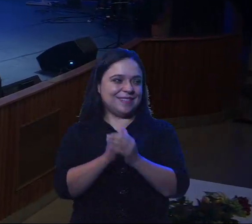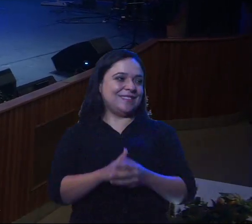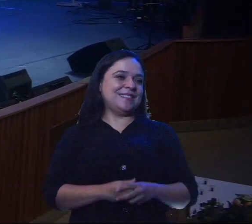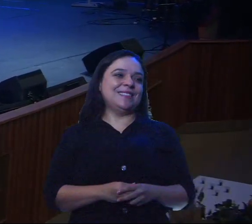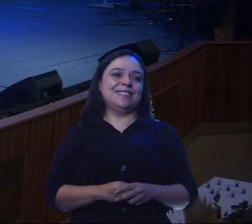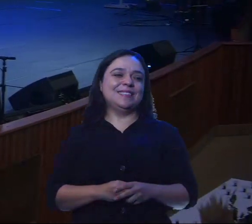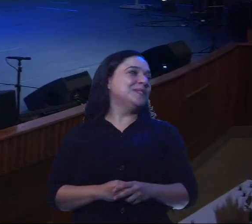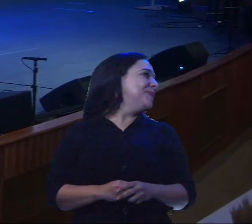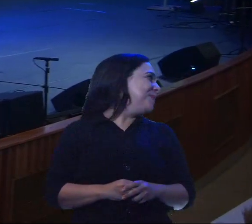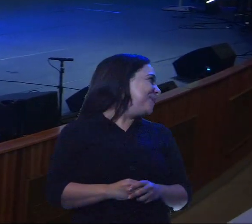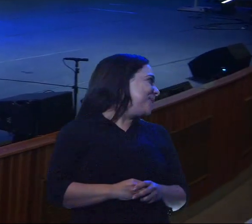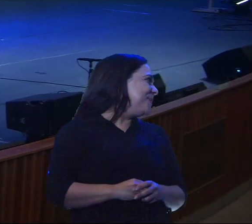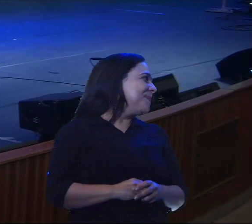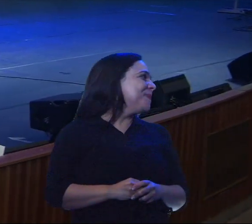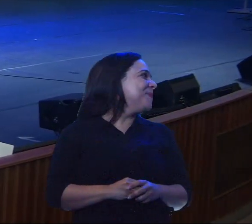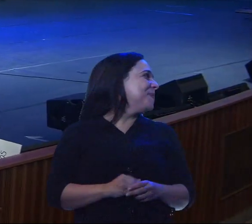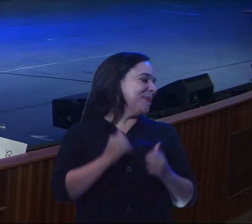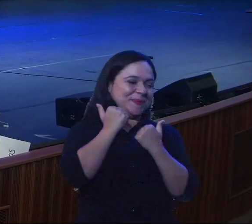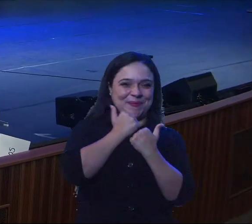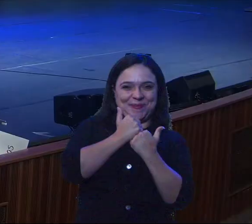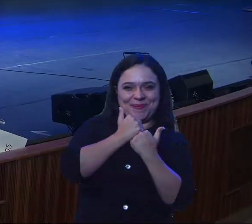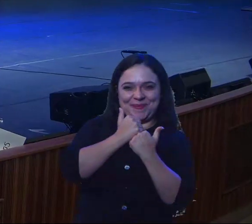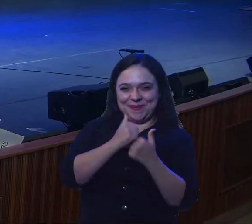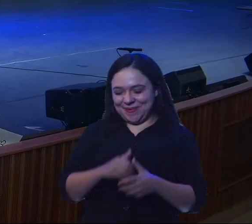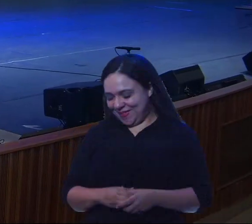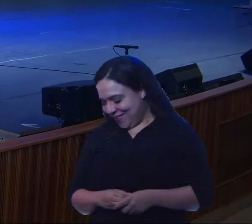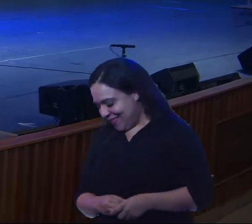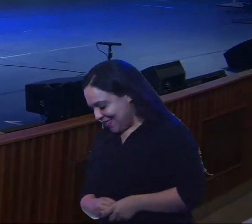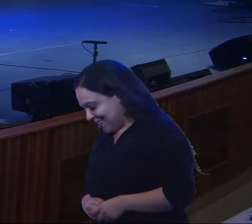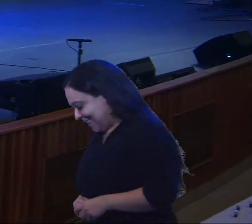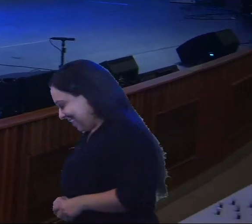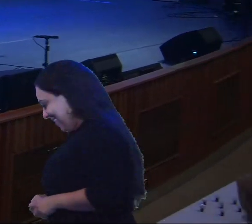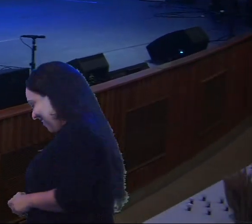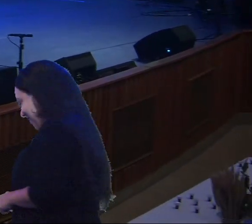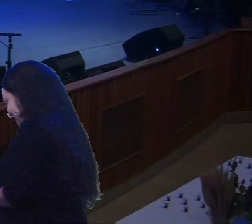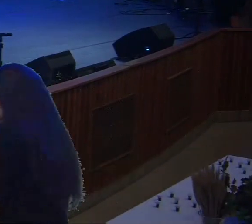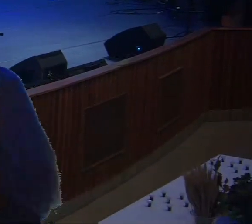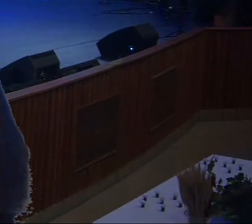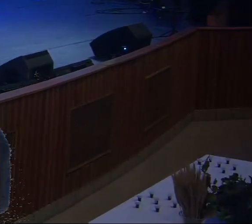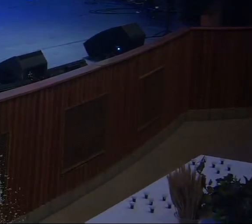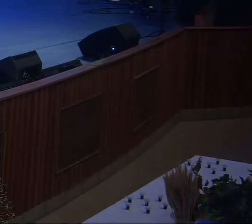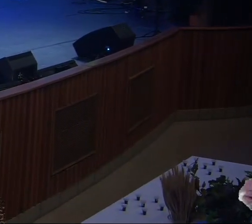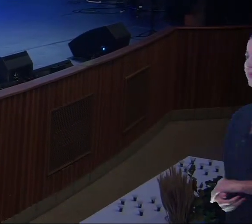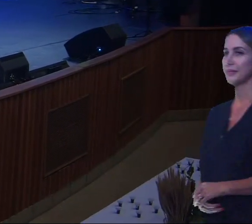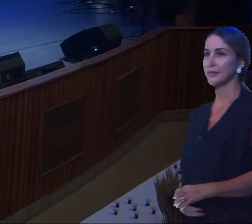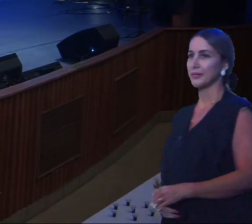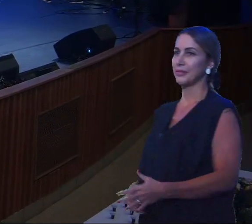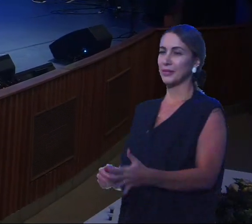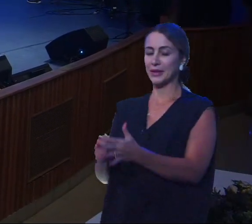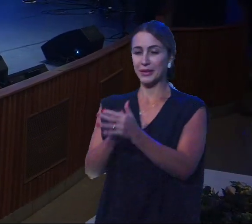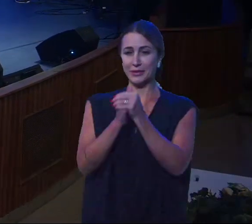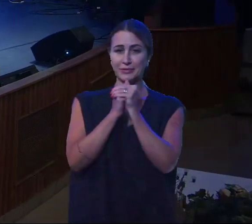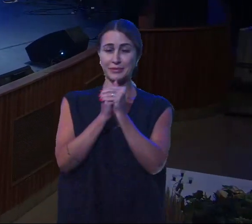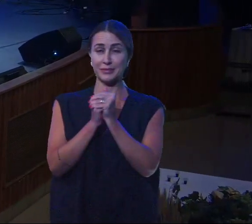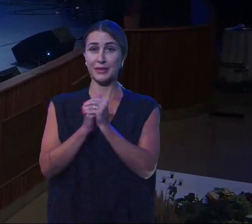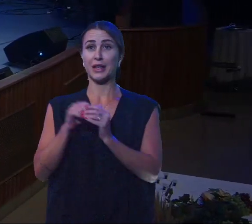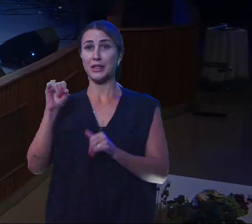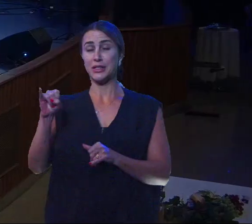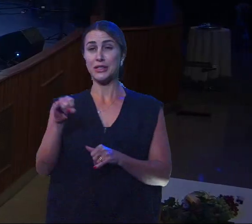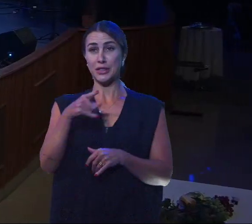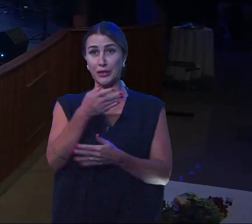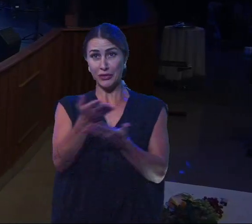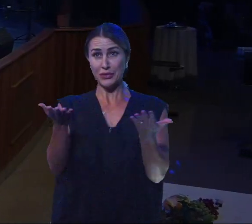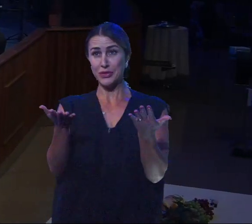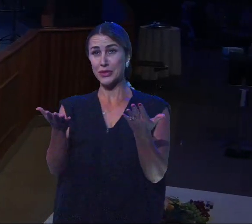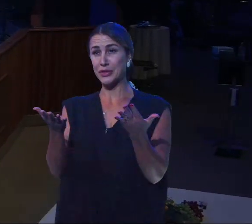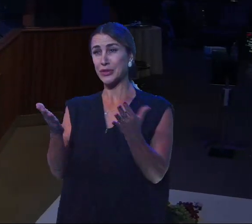Quem mais fez essa oração? Amém, amém ali atrás, amém ali em cima. Quem mais? Deus chamou mais gente hoje aqui. Amém, amém. Se você fez essa oração,